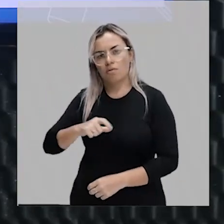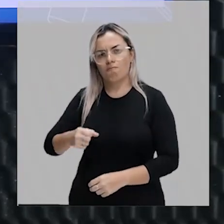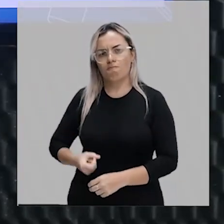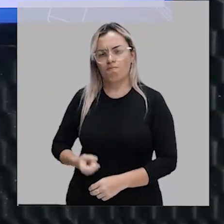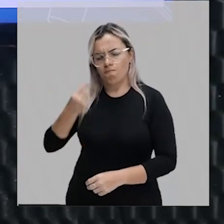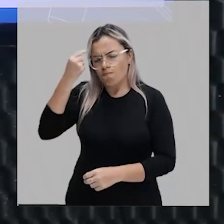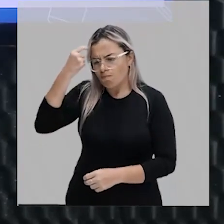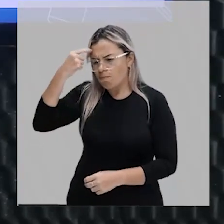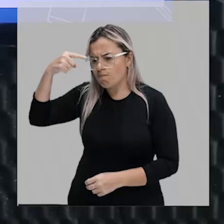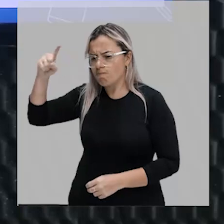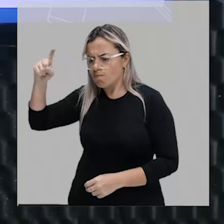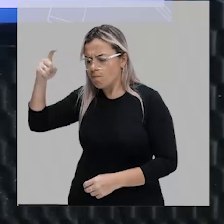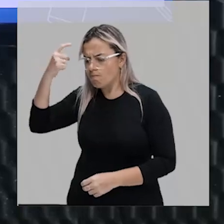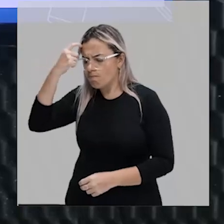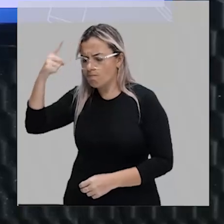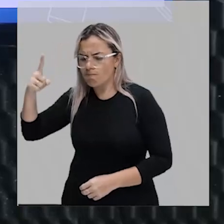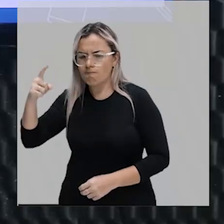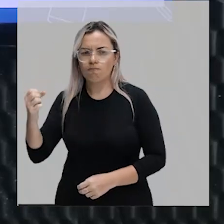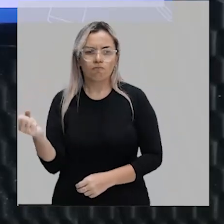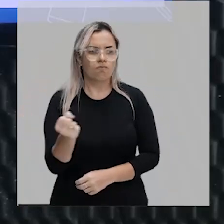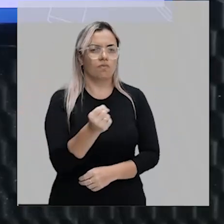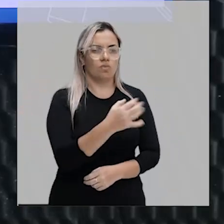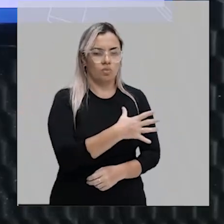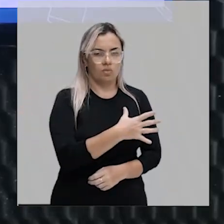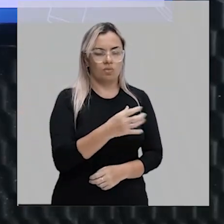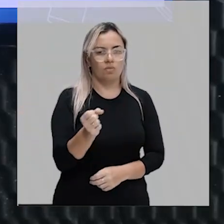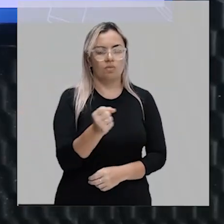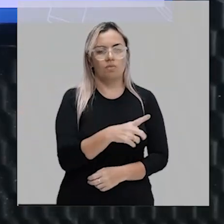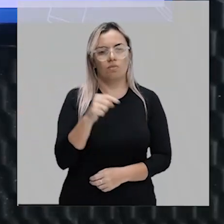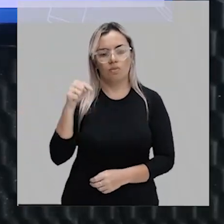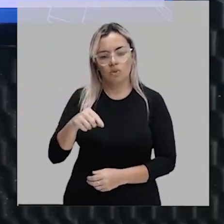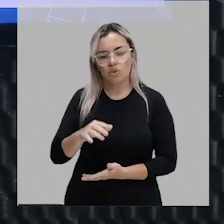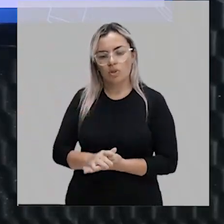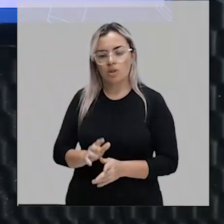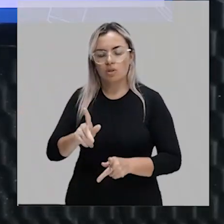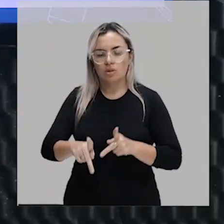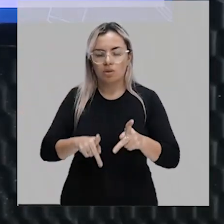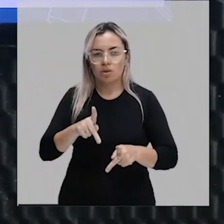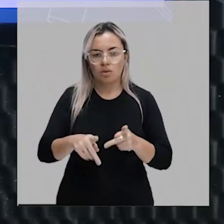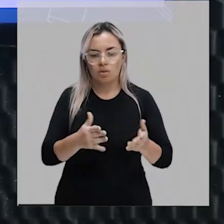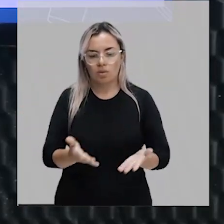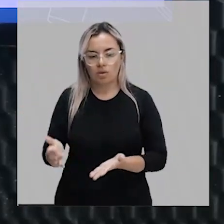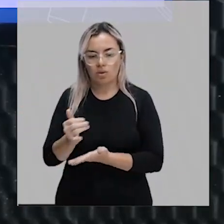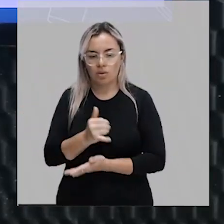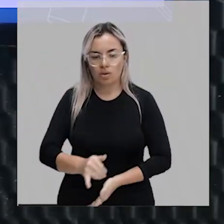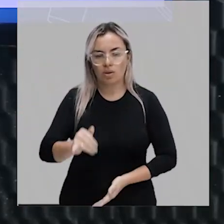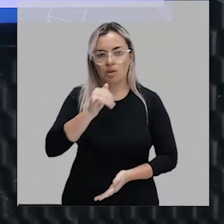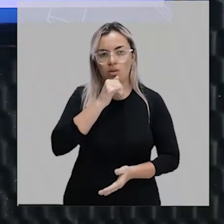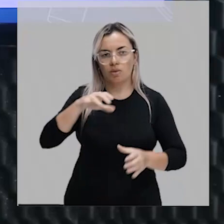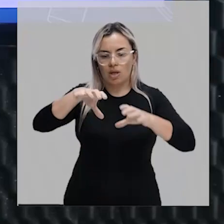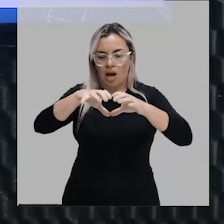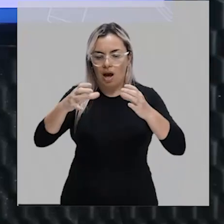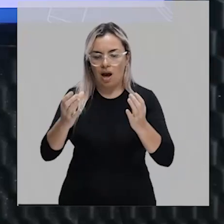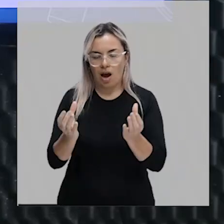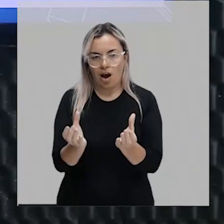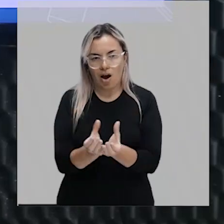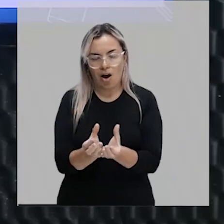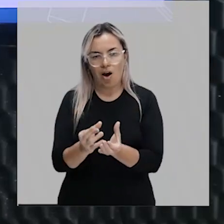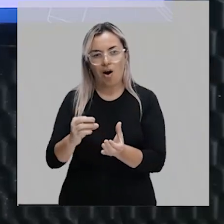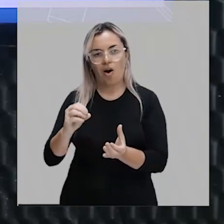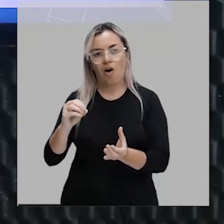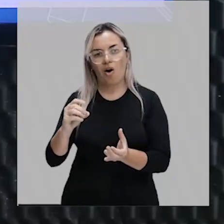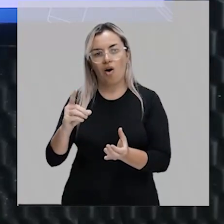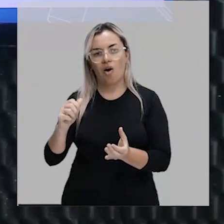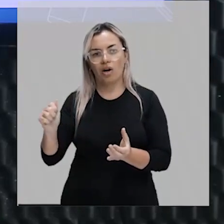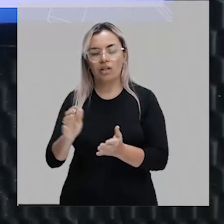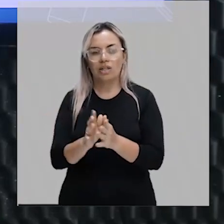invenções. Novas invenções estarão presentes. É o caso, por exemplo, da roda, é o